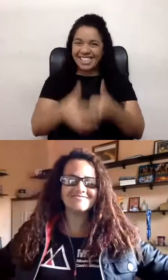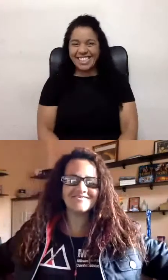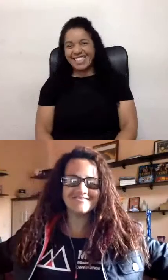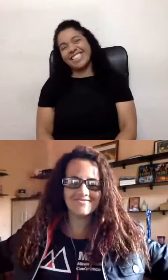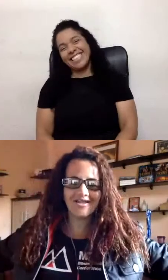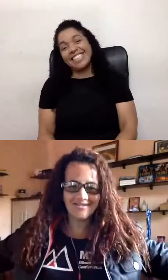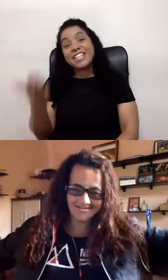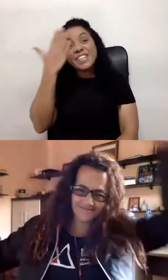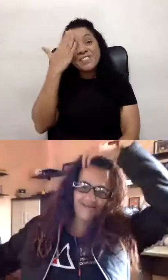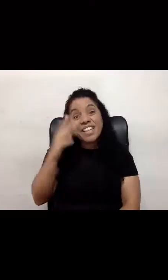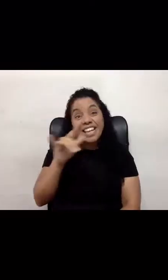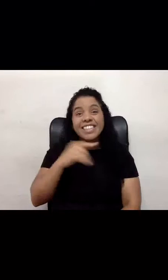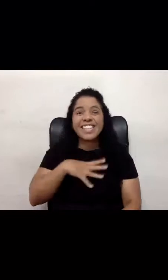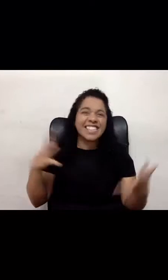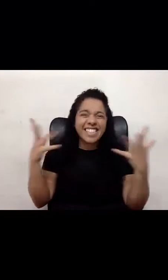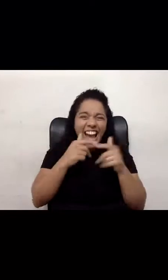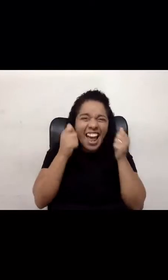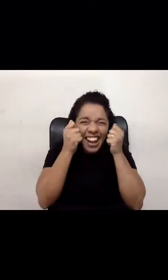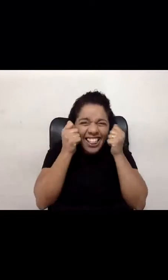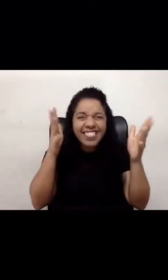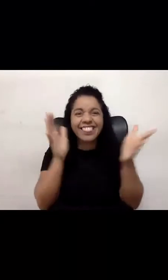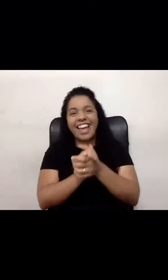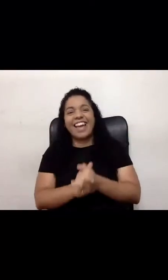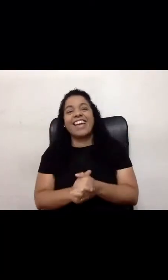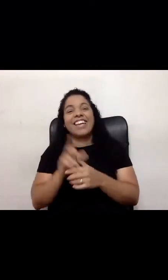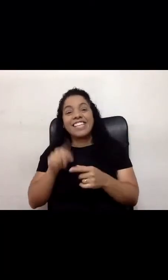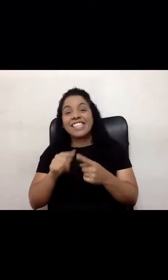Obrigada, Luísa, sua linda. Minha primeira